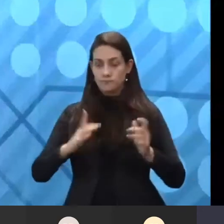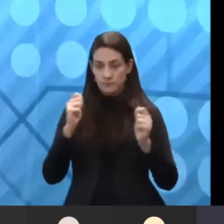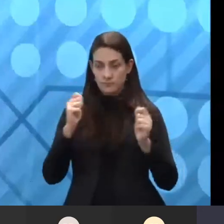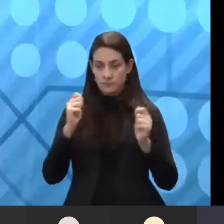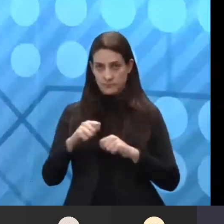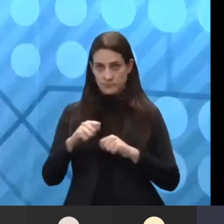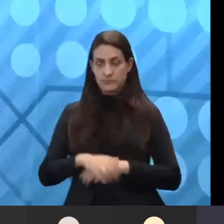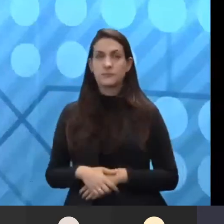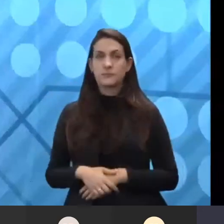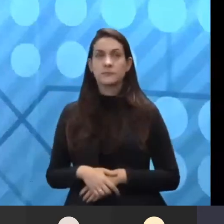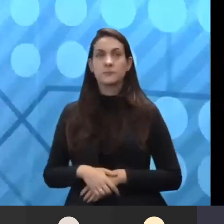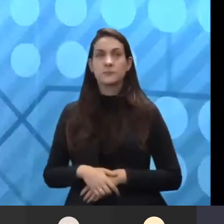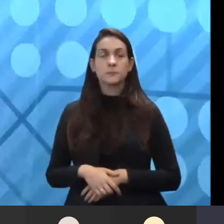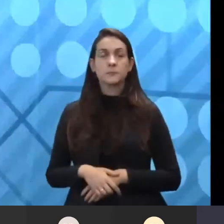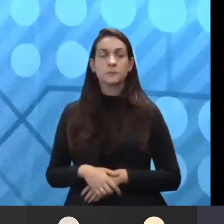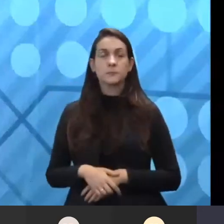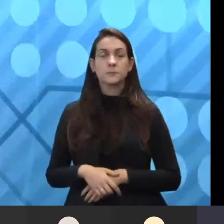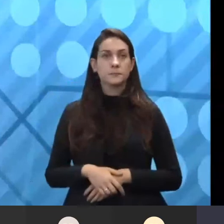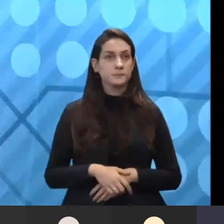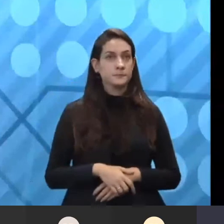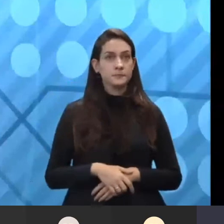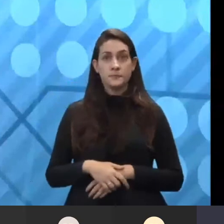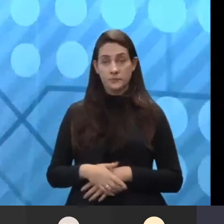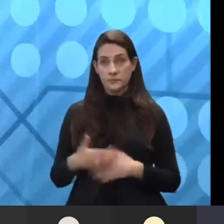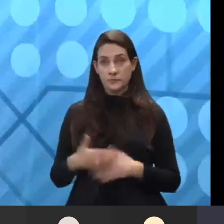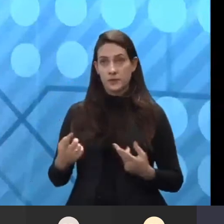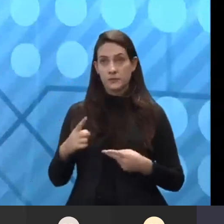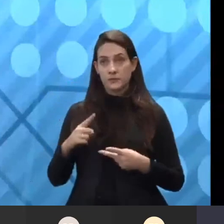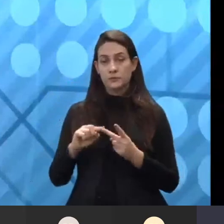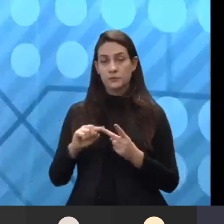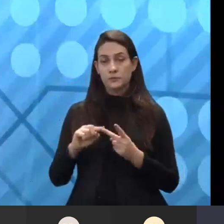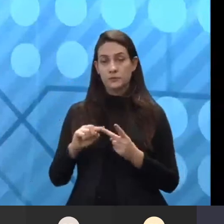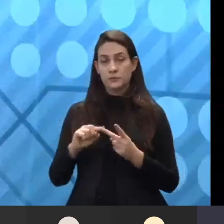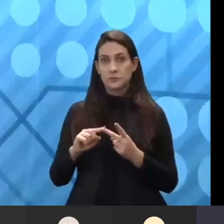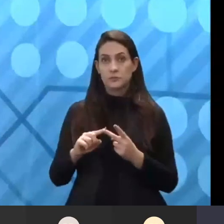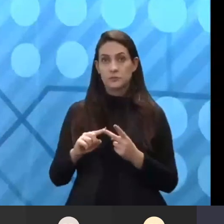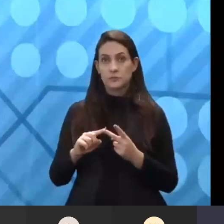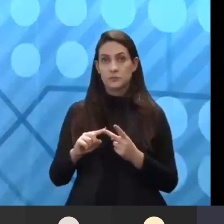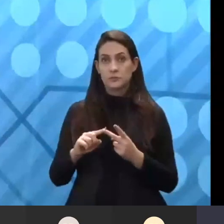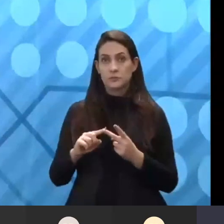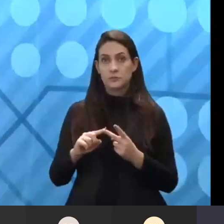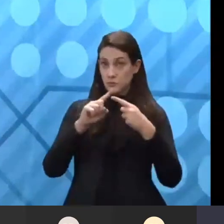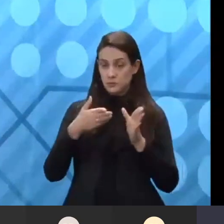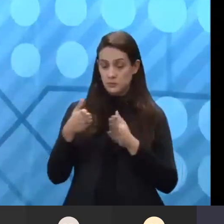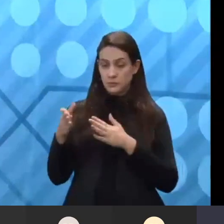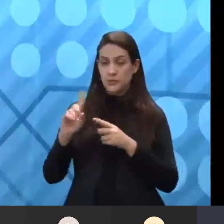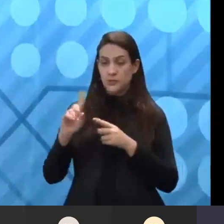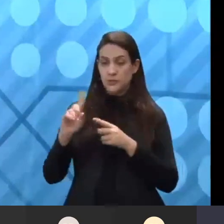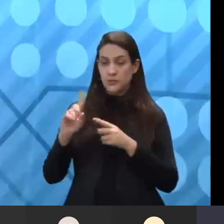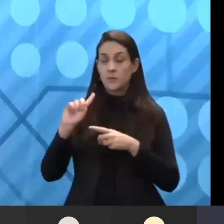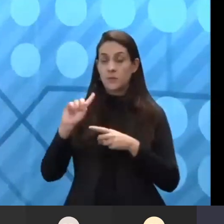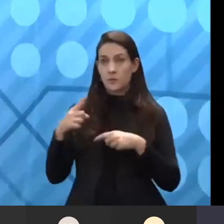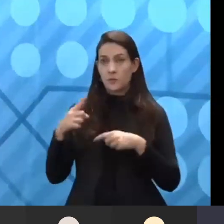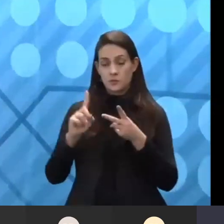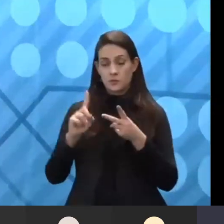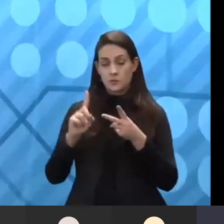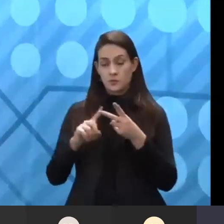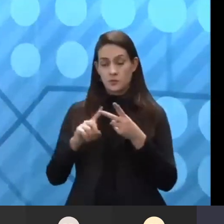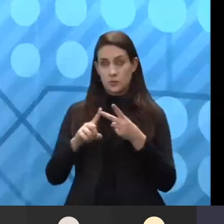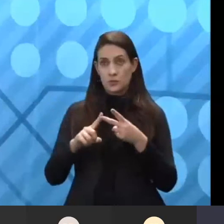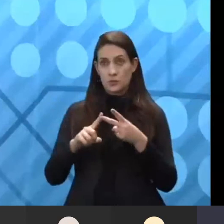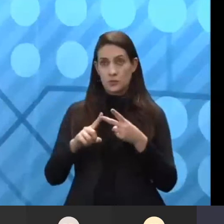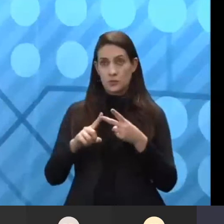para tratar a sua infecção. Então, esse foi o nosso procedimento 1. No procedimento 2, nós testamos o produto de